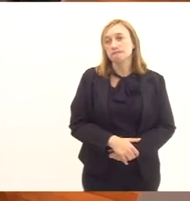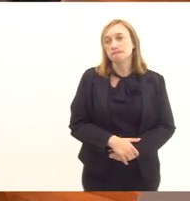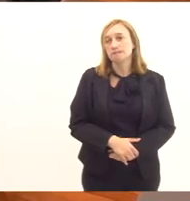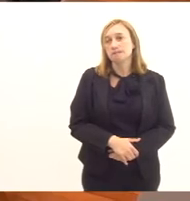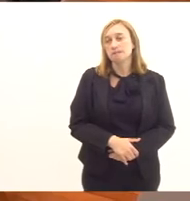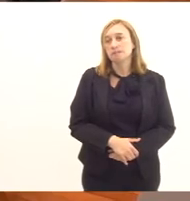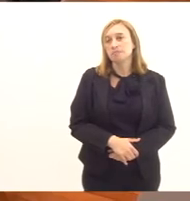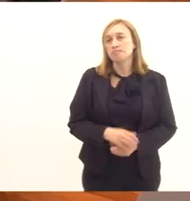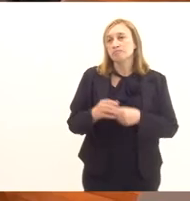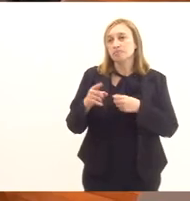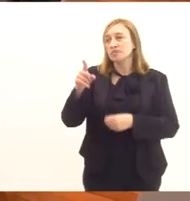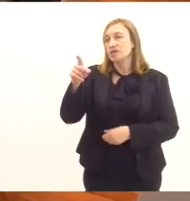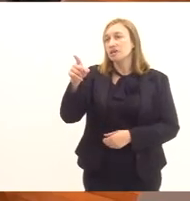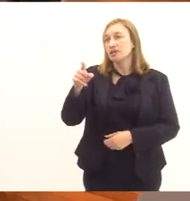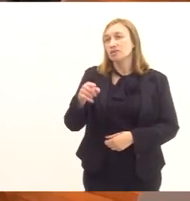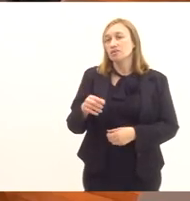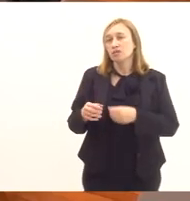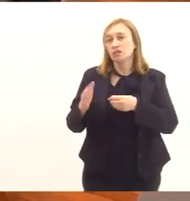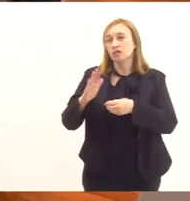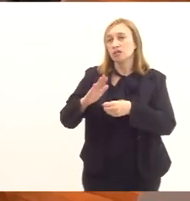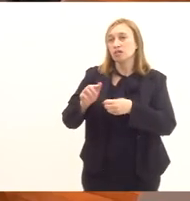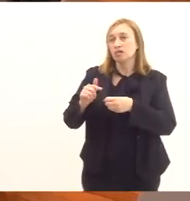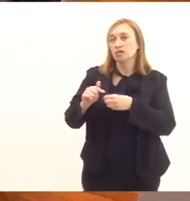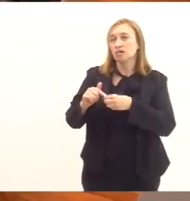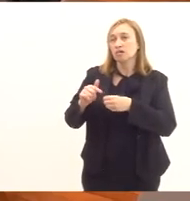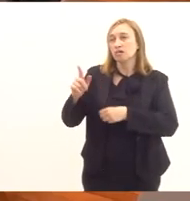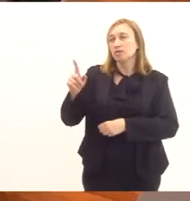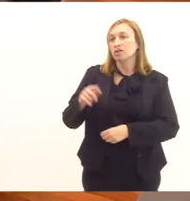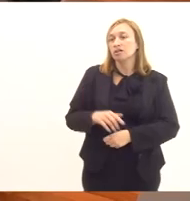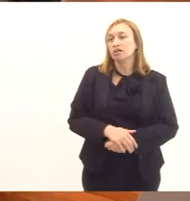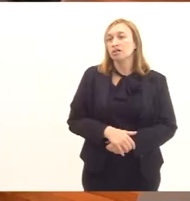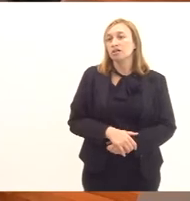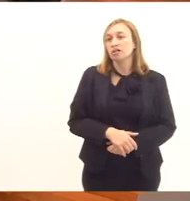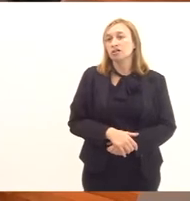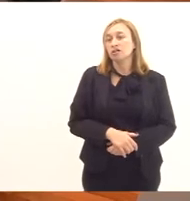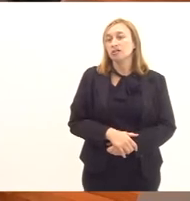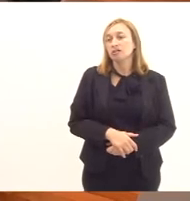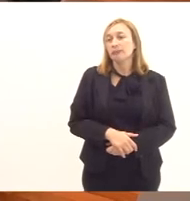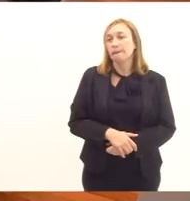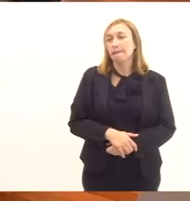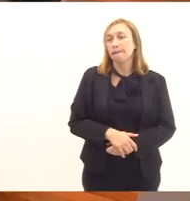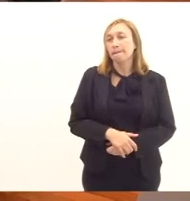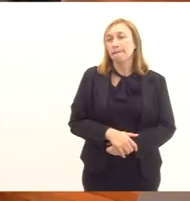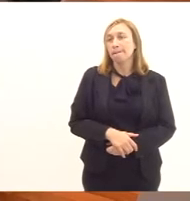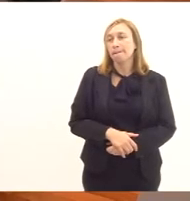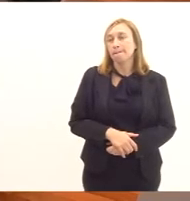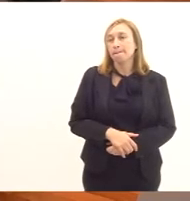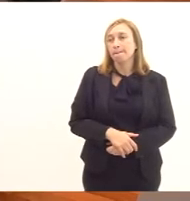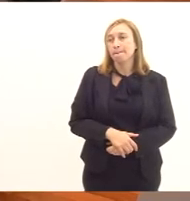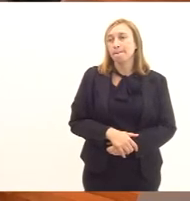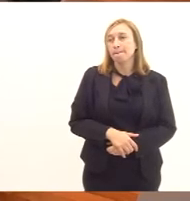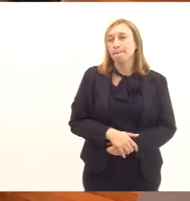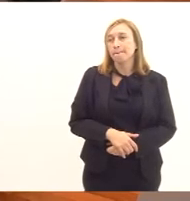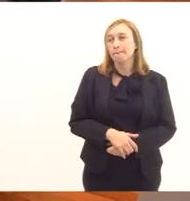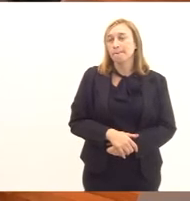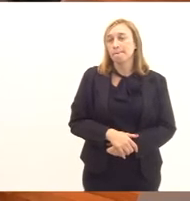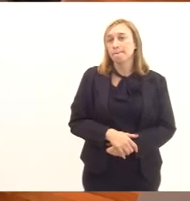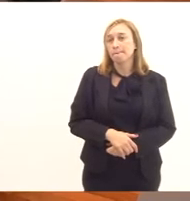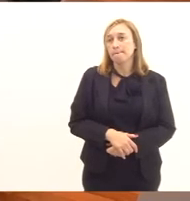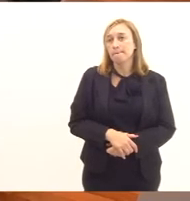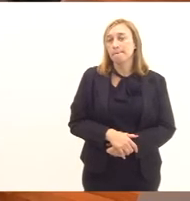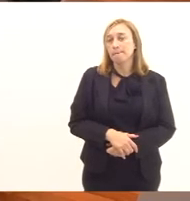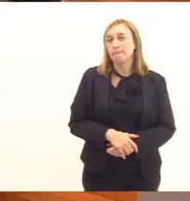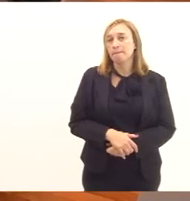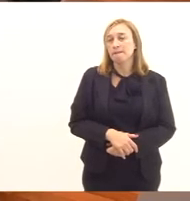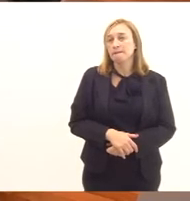e aqui ó aqui ó E aí aqui ó E aí